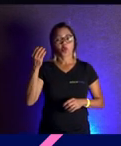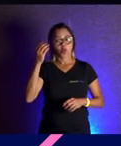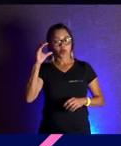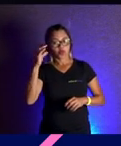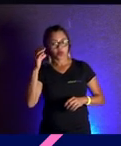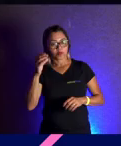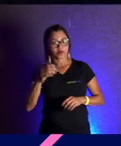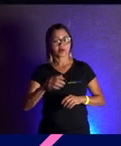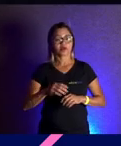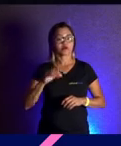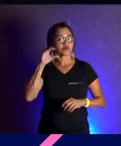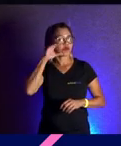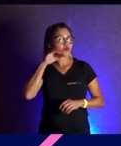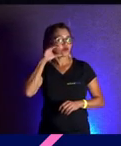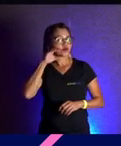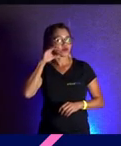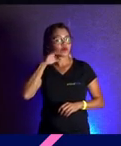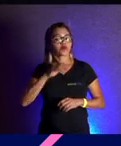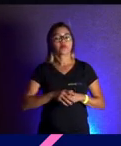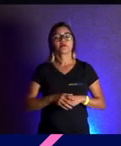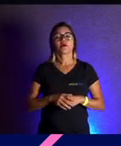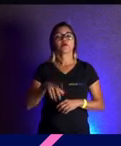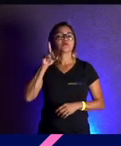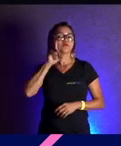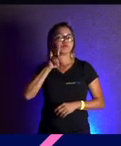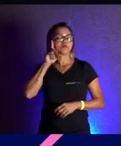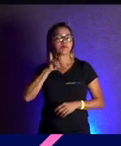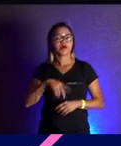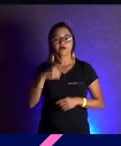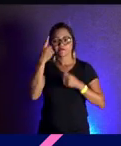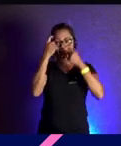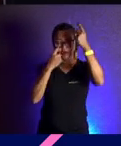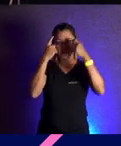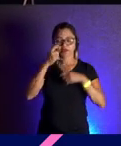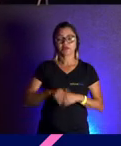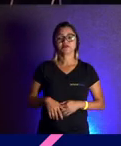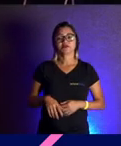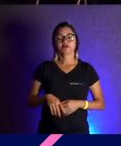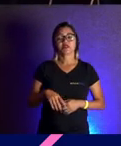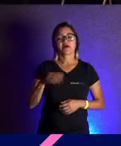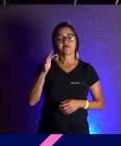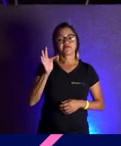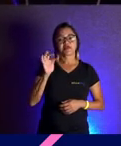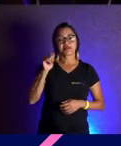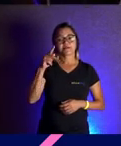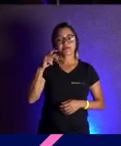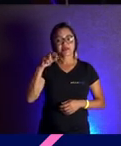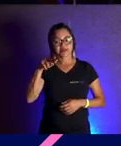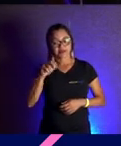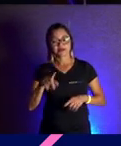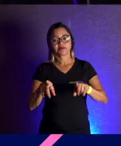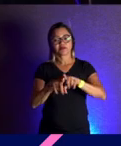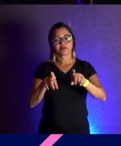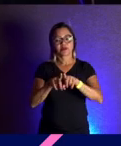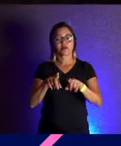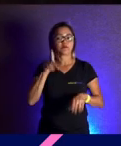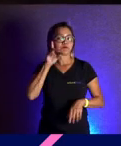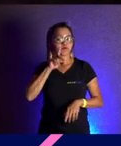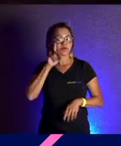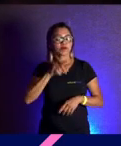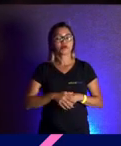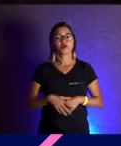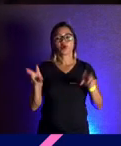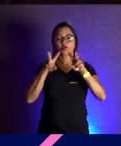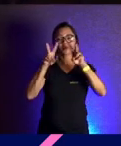Estados Unidos e violência policial nas Filipinas. Violência policial é um tema bastante importante para a gente aqui no Brasil.